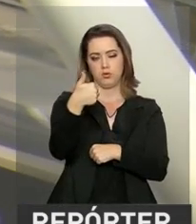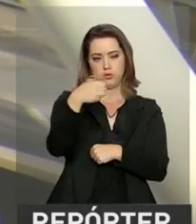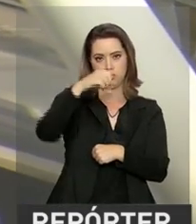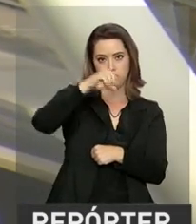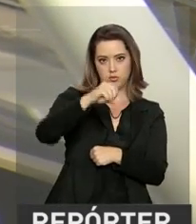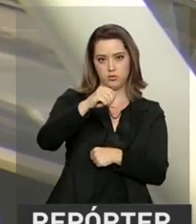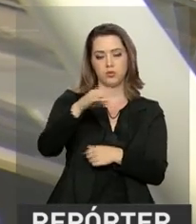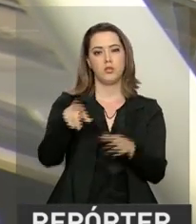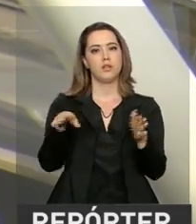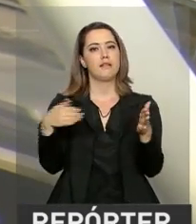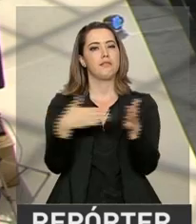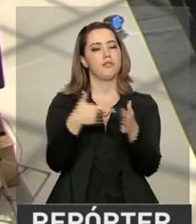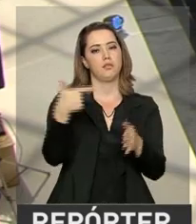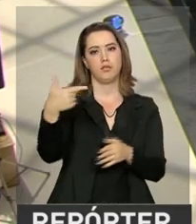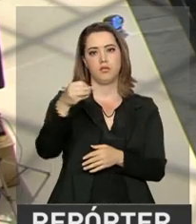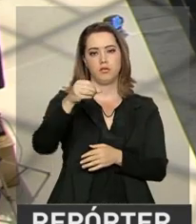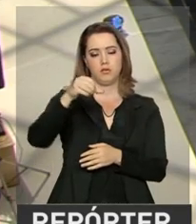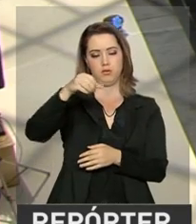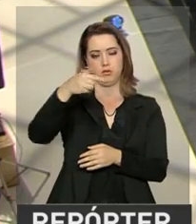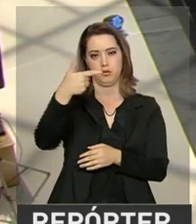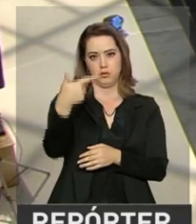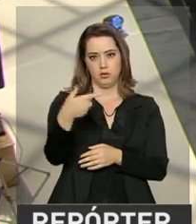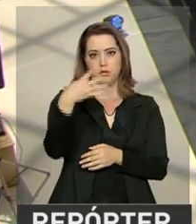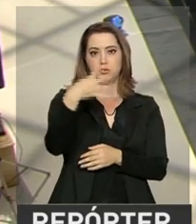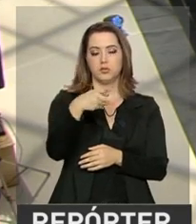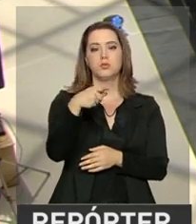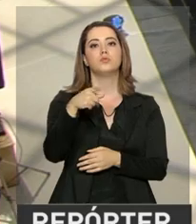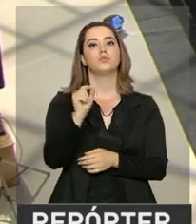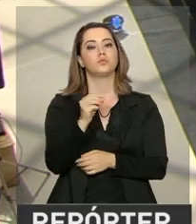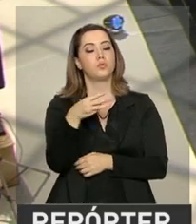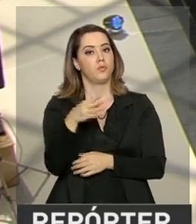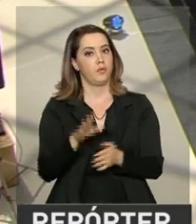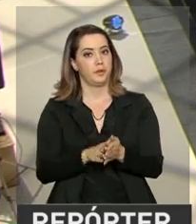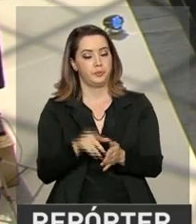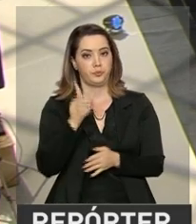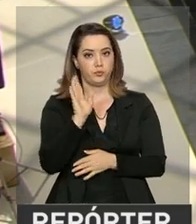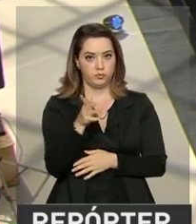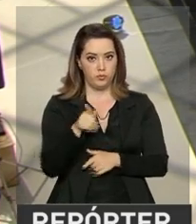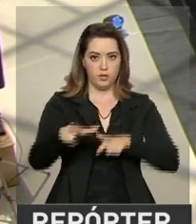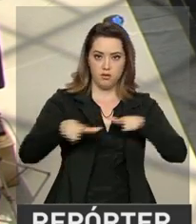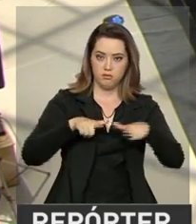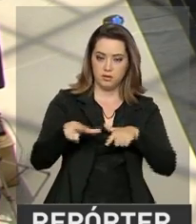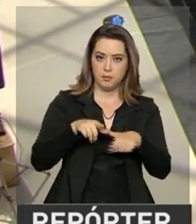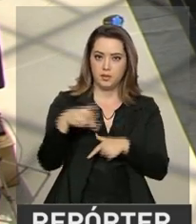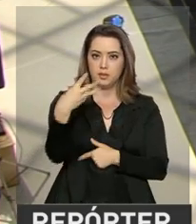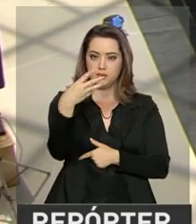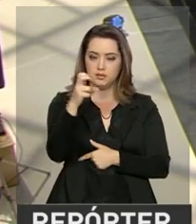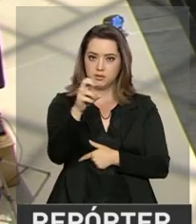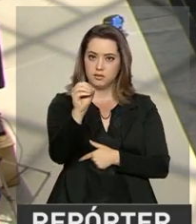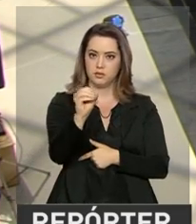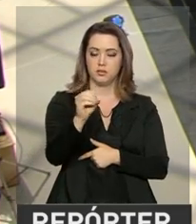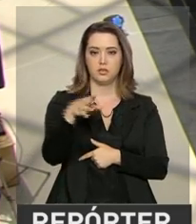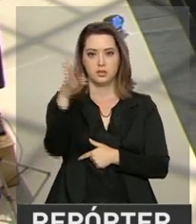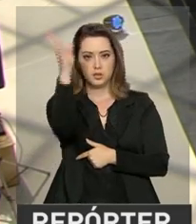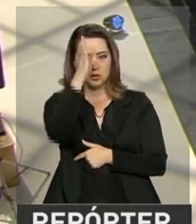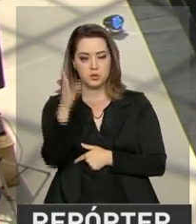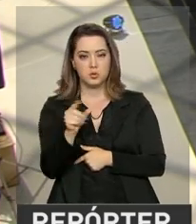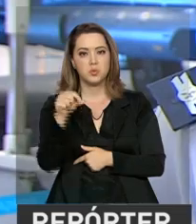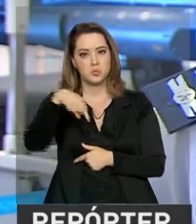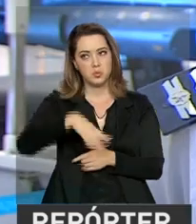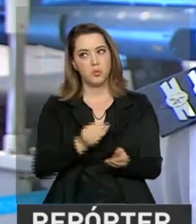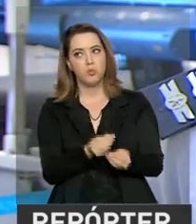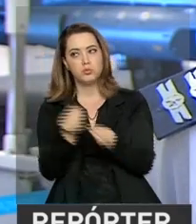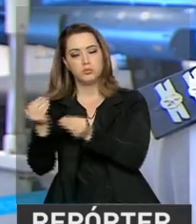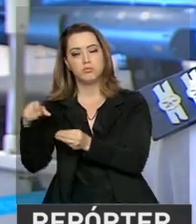última em 2024. Cerca de 350 brasileiros vão trabalhar no projeto na Suécia até